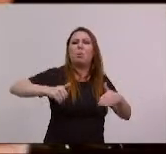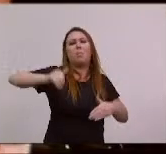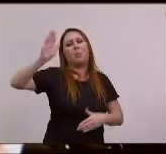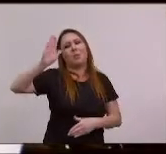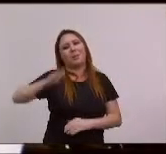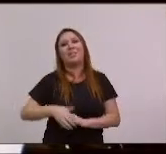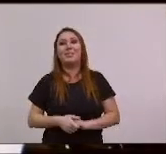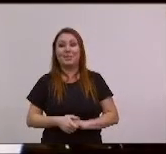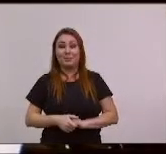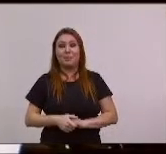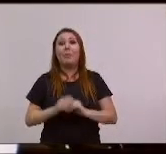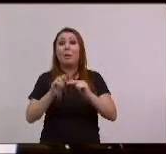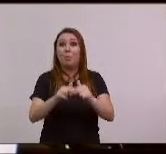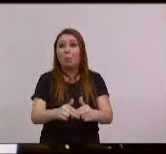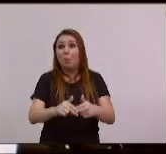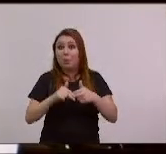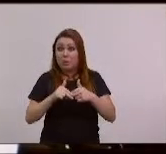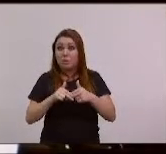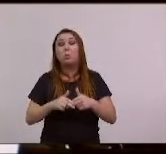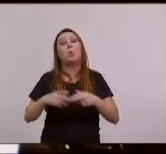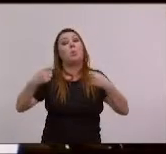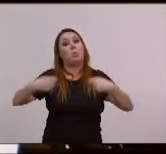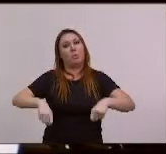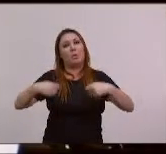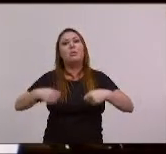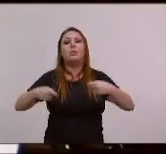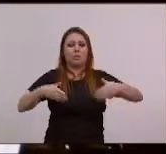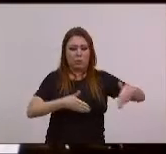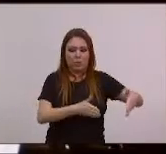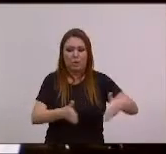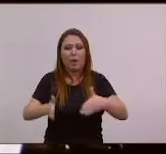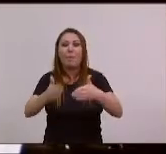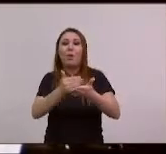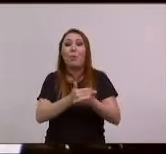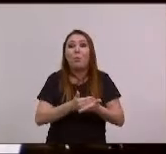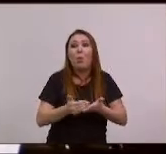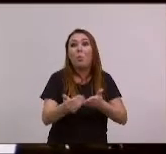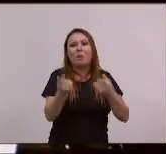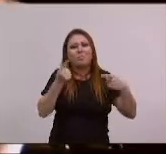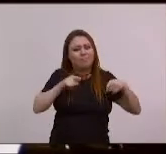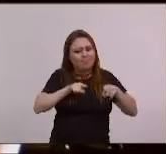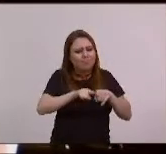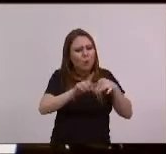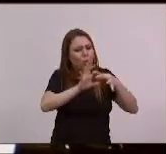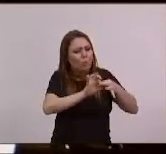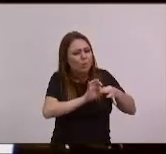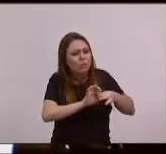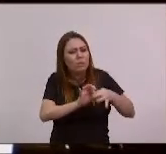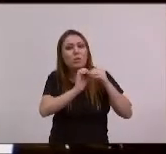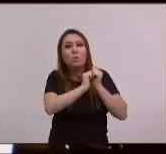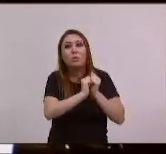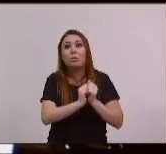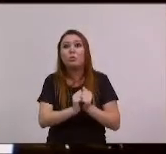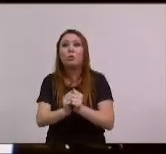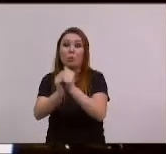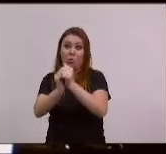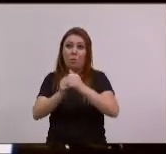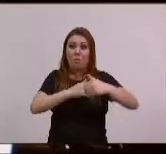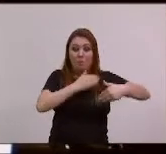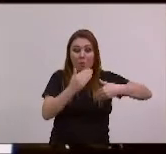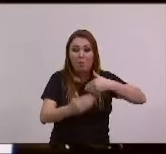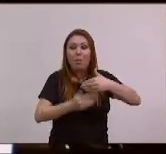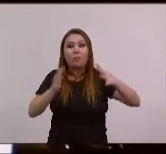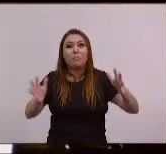Mas para isso é preciso percorrer de mãos dadas, realimentando as heranças e